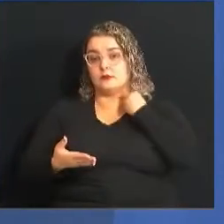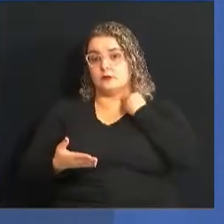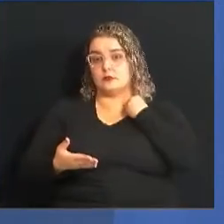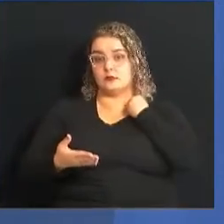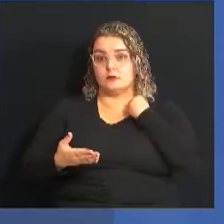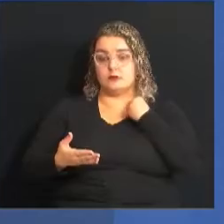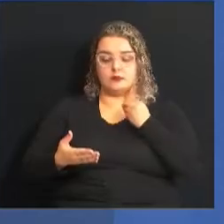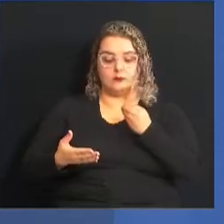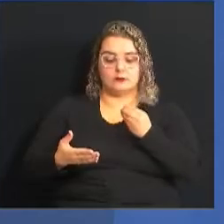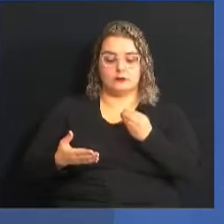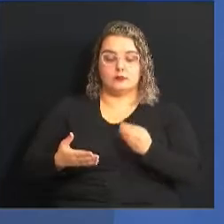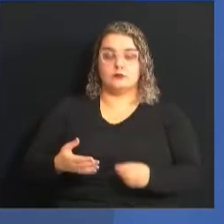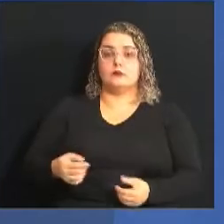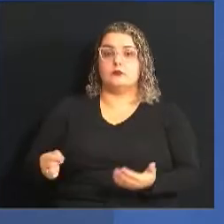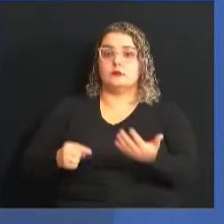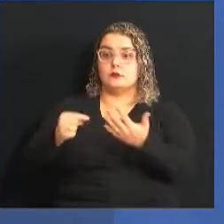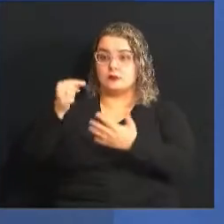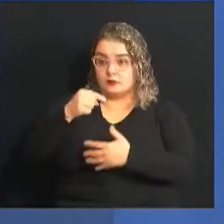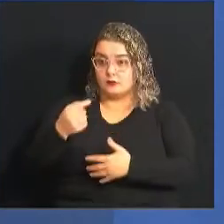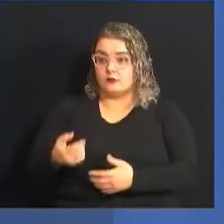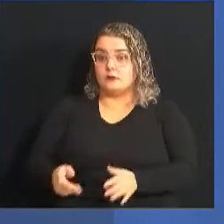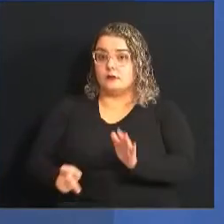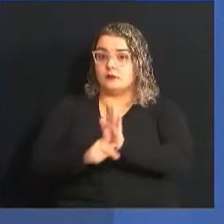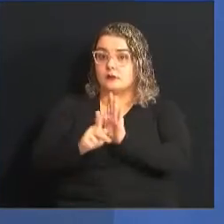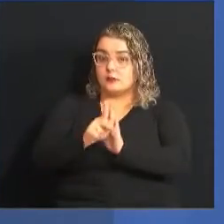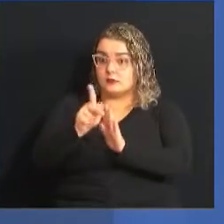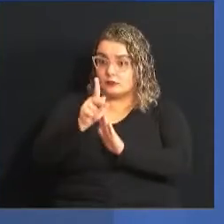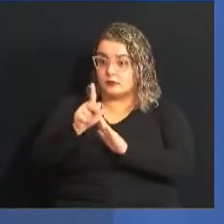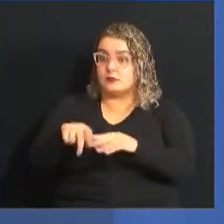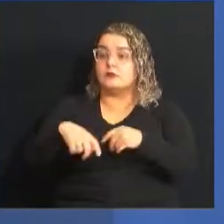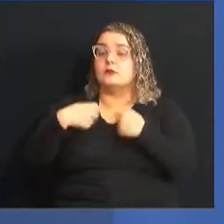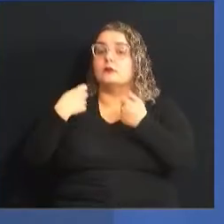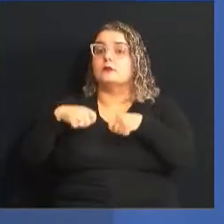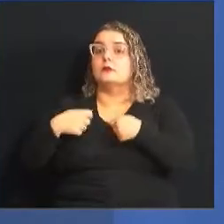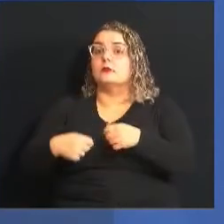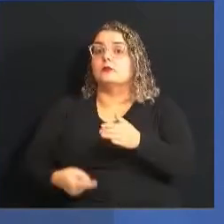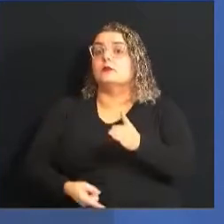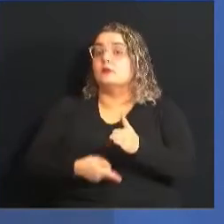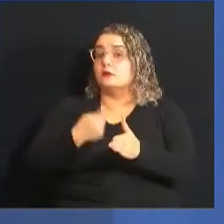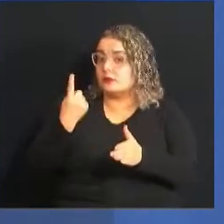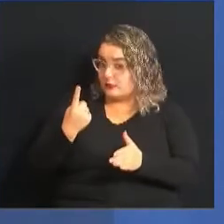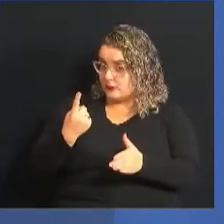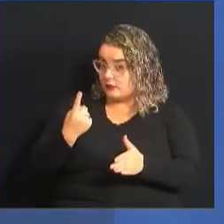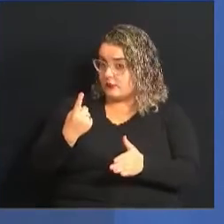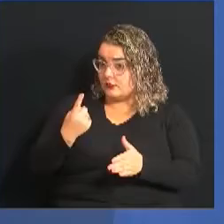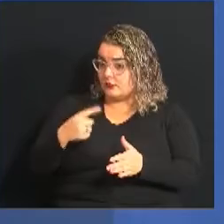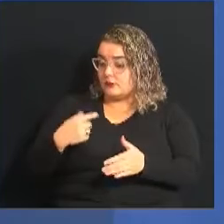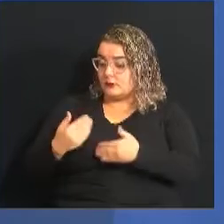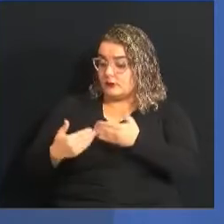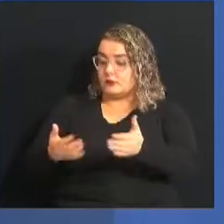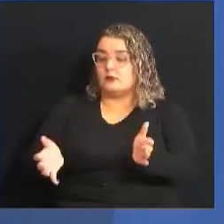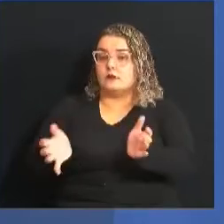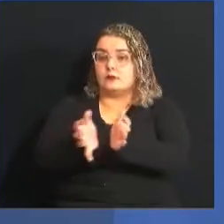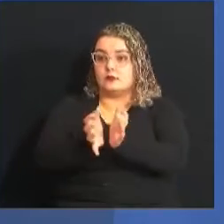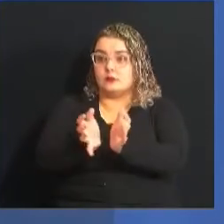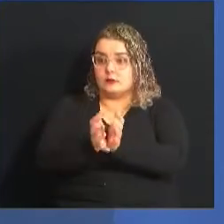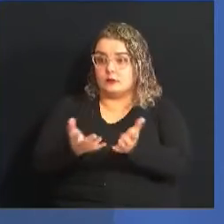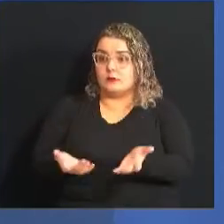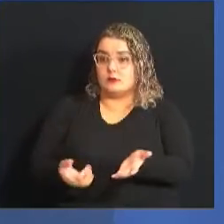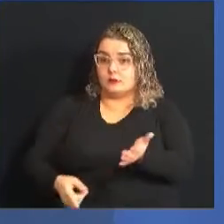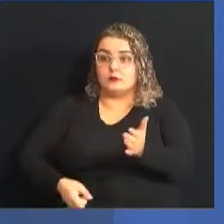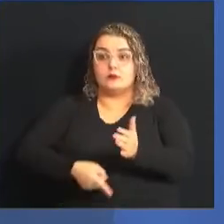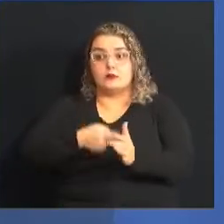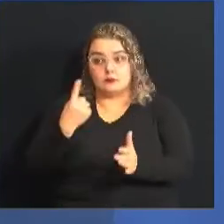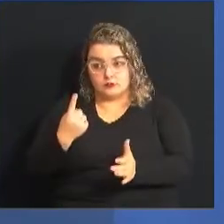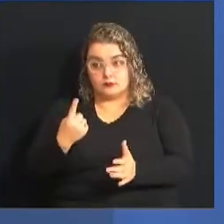para deliberar sobre projetos que precisam primeiramente passar por essa comissão, já que ela é a primeira